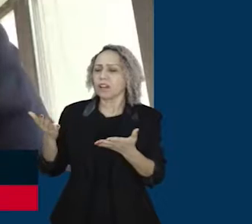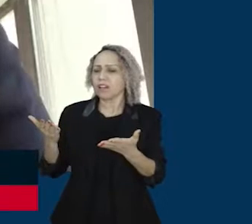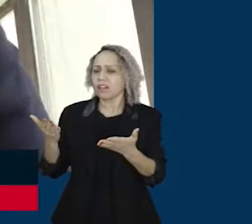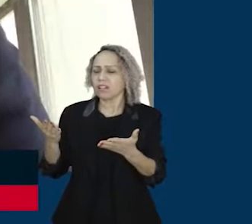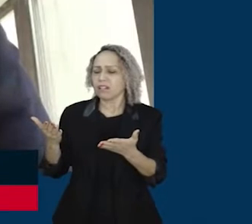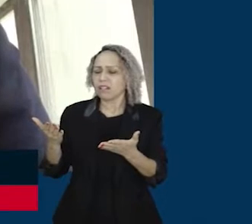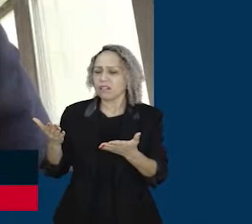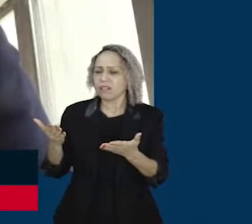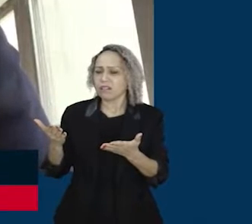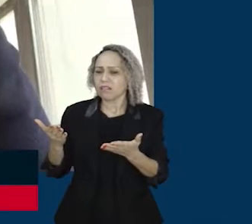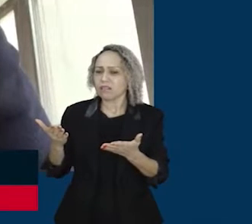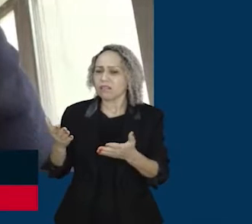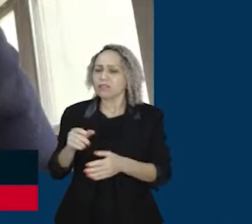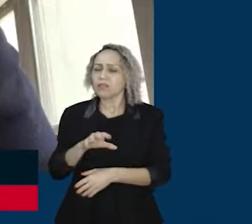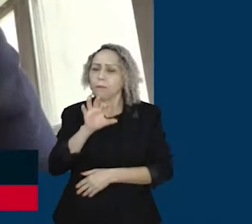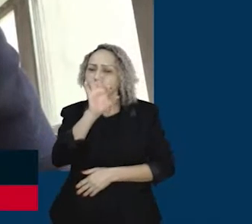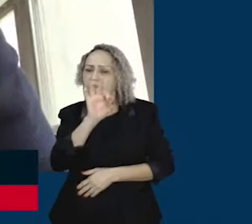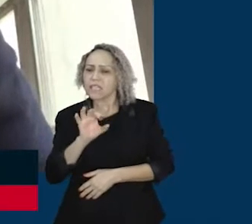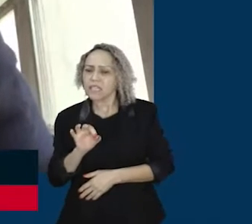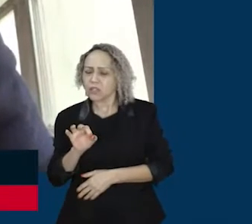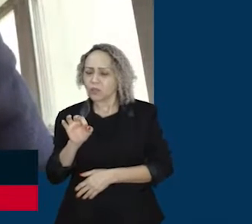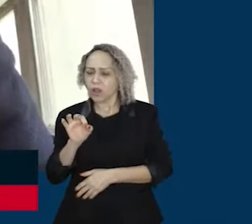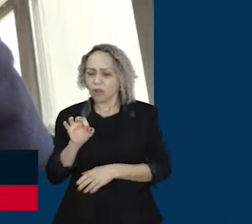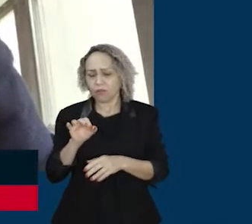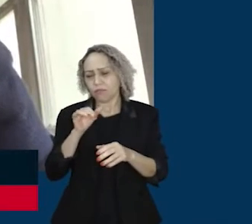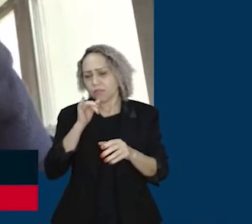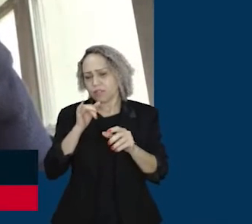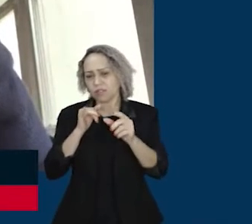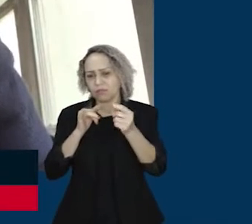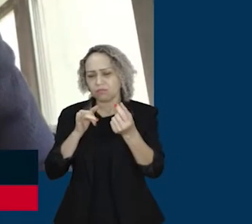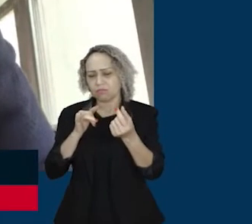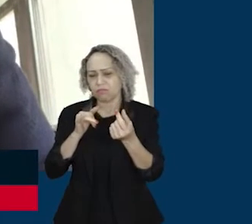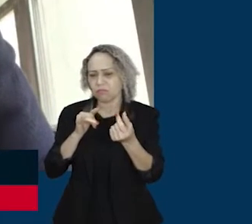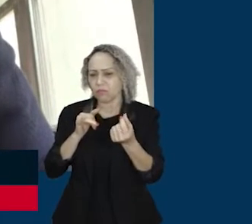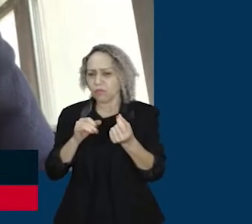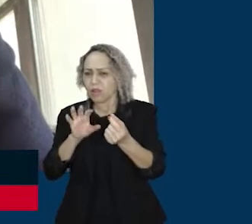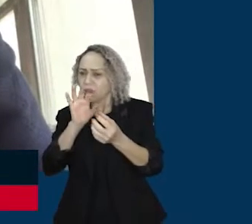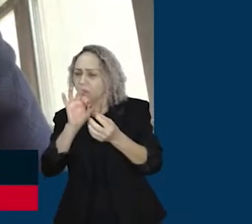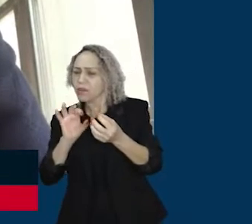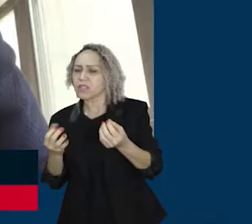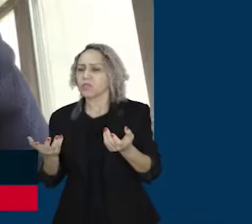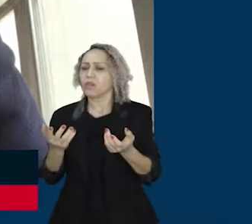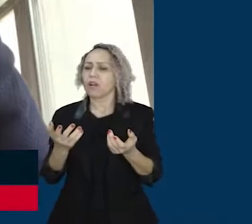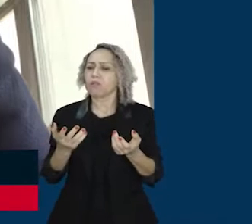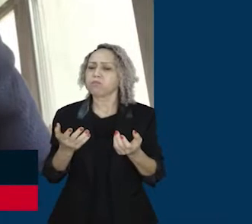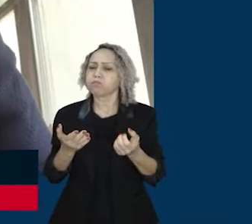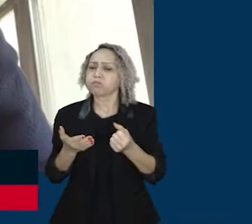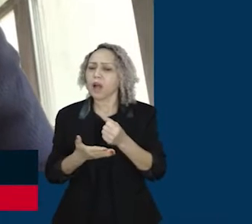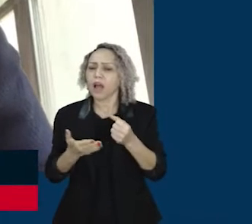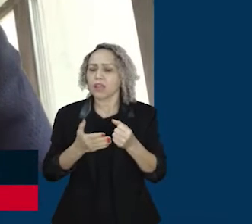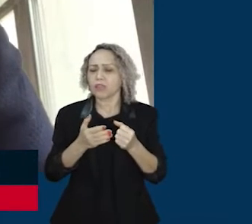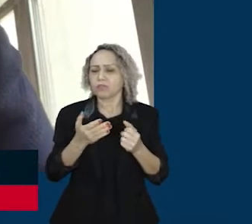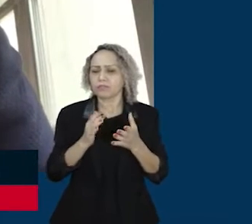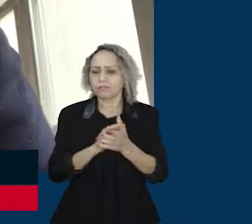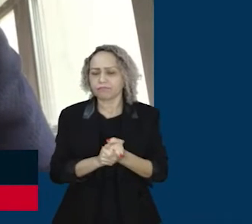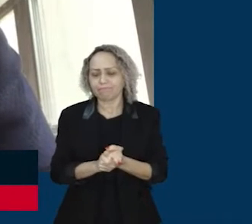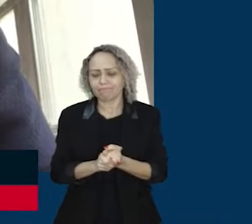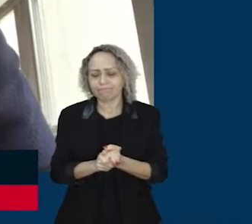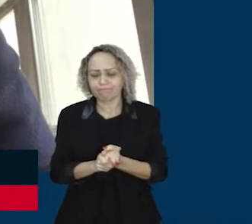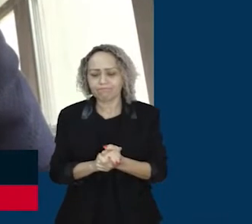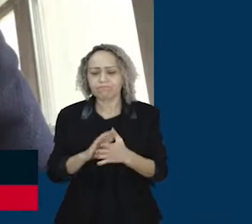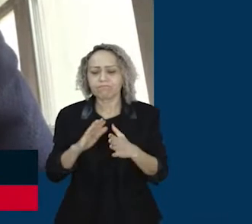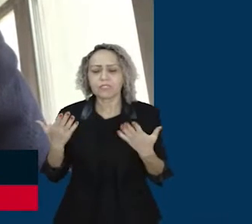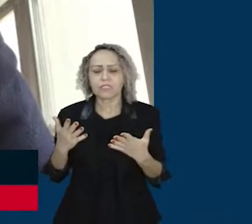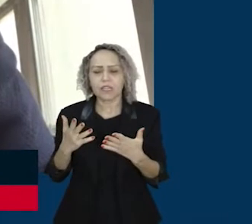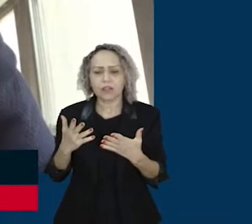E aí ele é um percentual desse preço básico, né? Pois bem, de novo, para reforçar